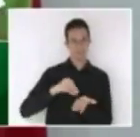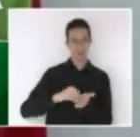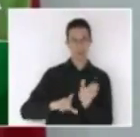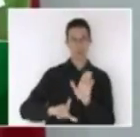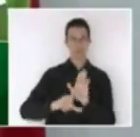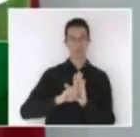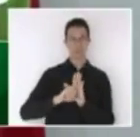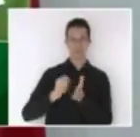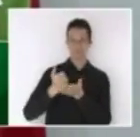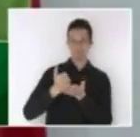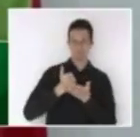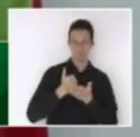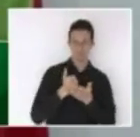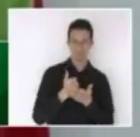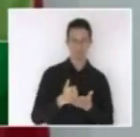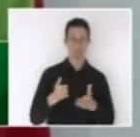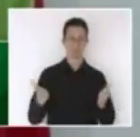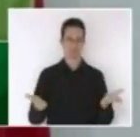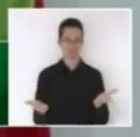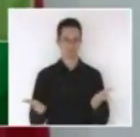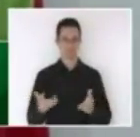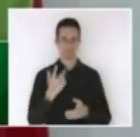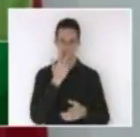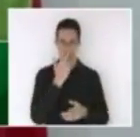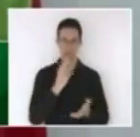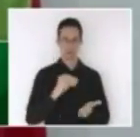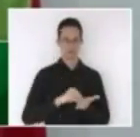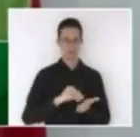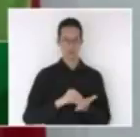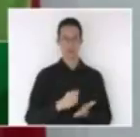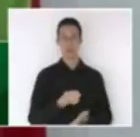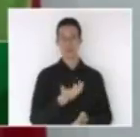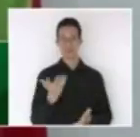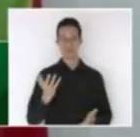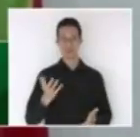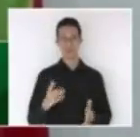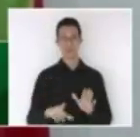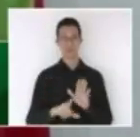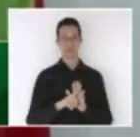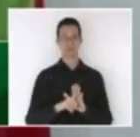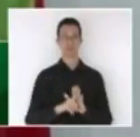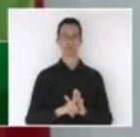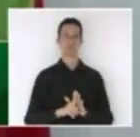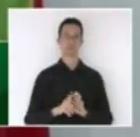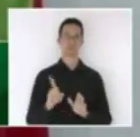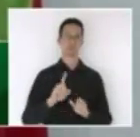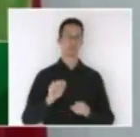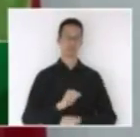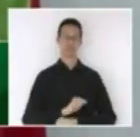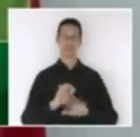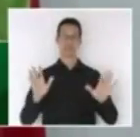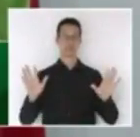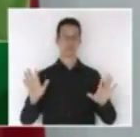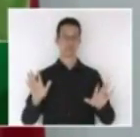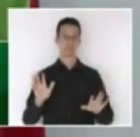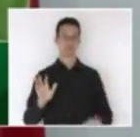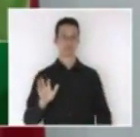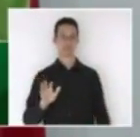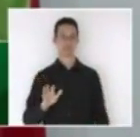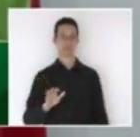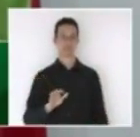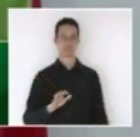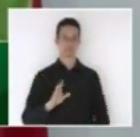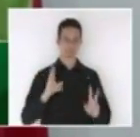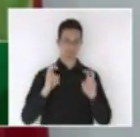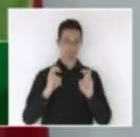hoje entendemos não ter algumas legislações claras no que toca aos